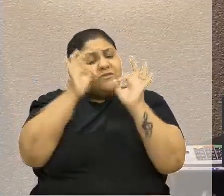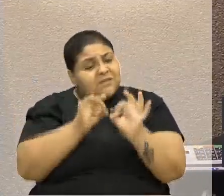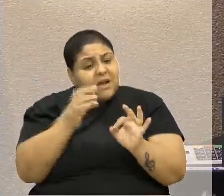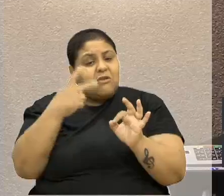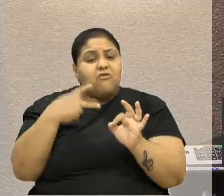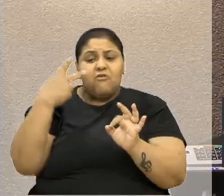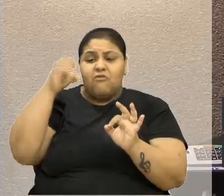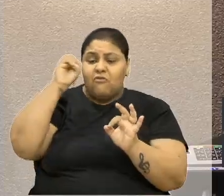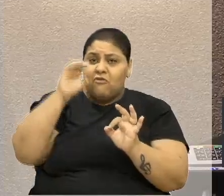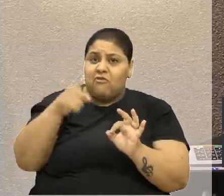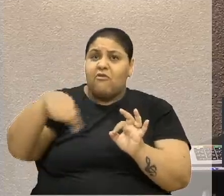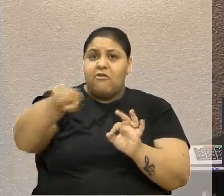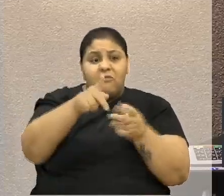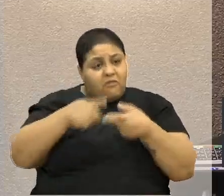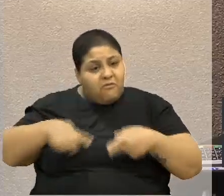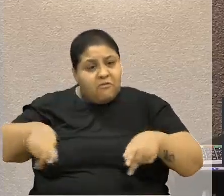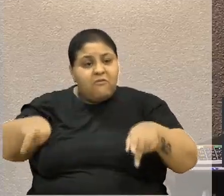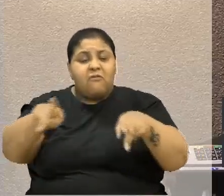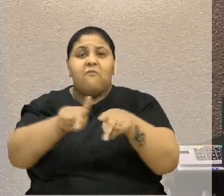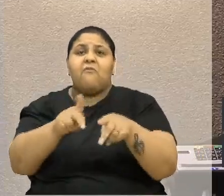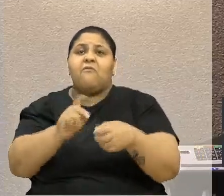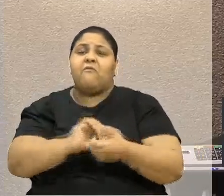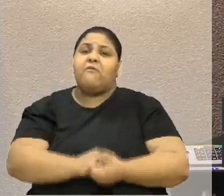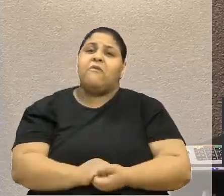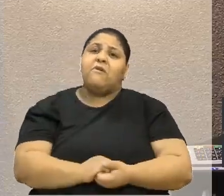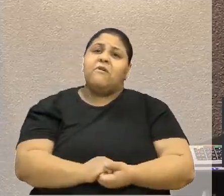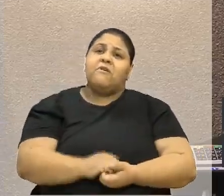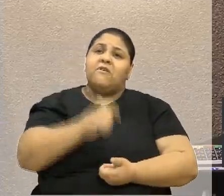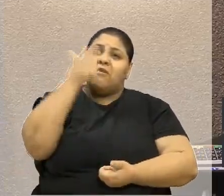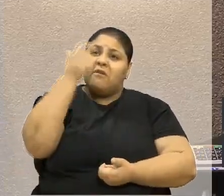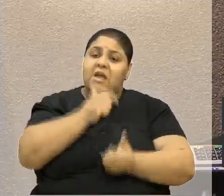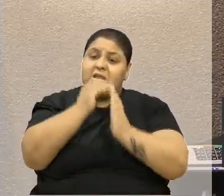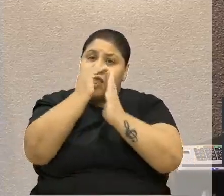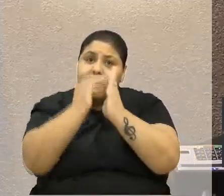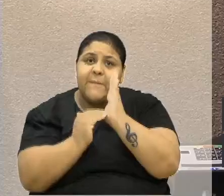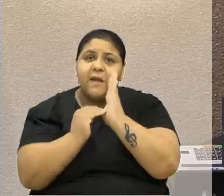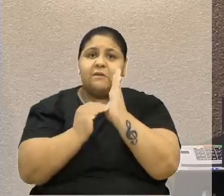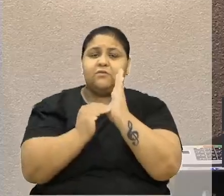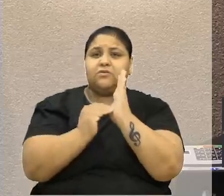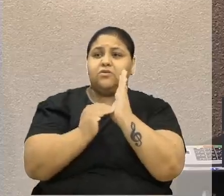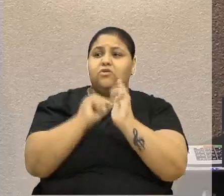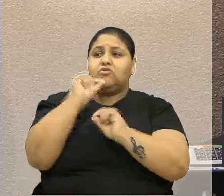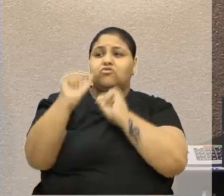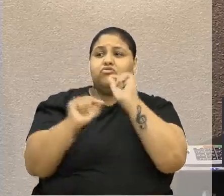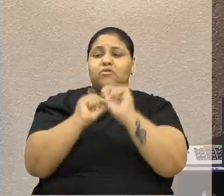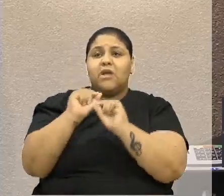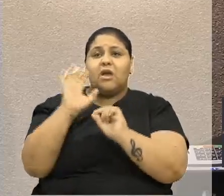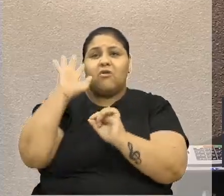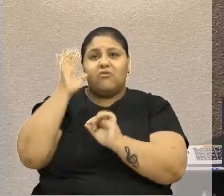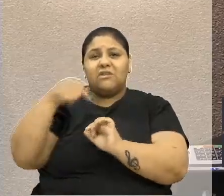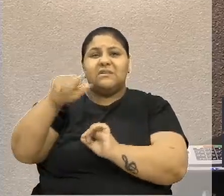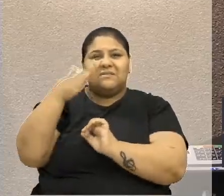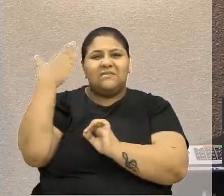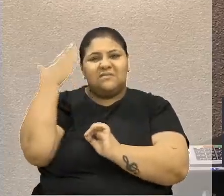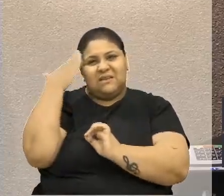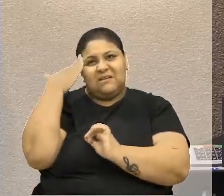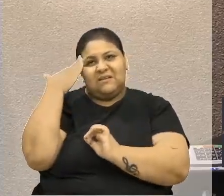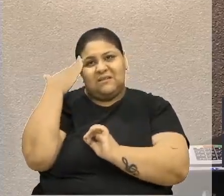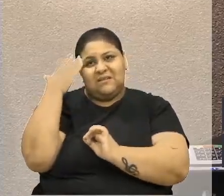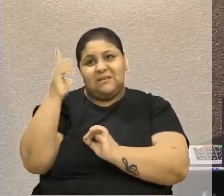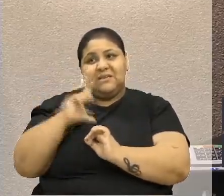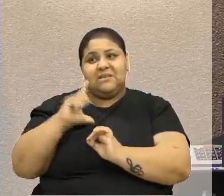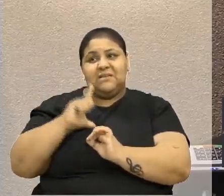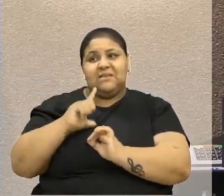é de que a nossa população está muito abaixo, né, do real nível, né? A gente sabe que tem